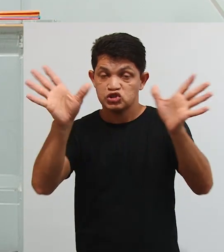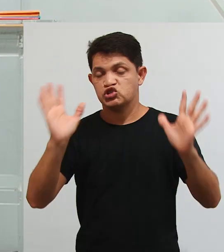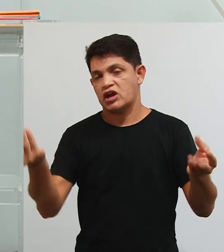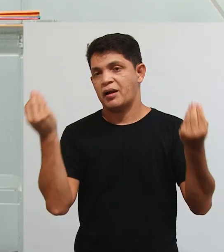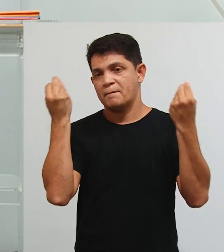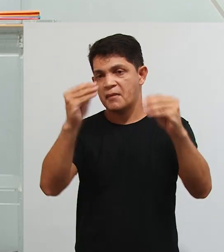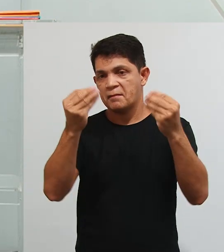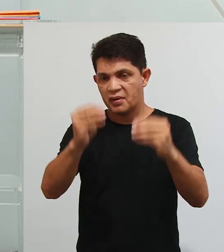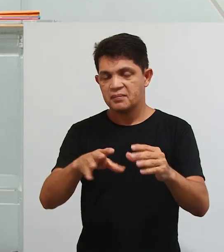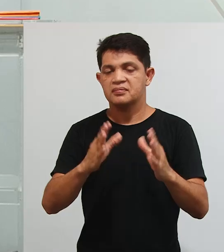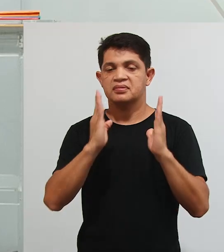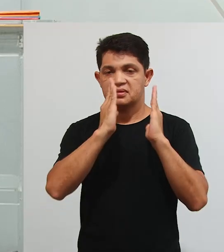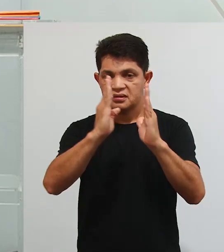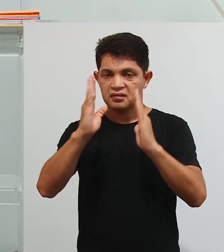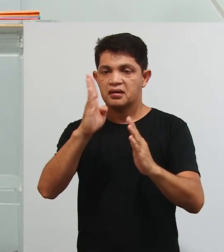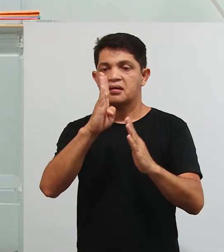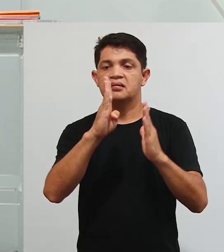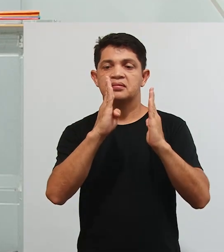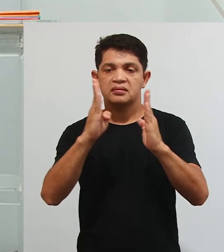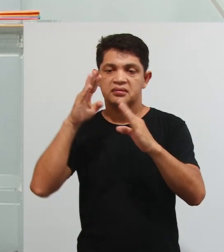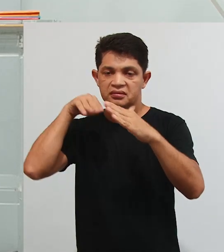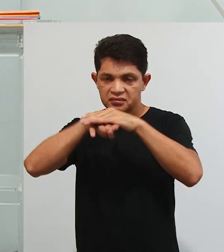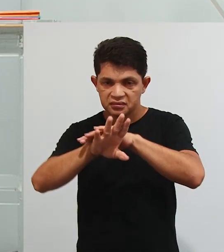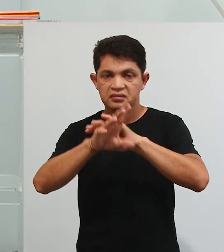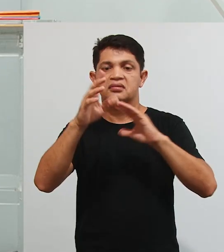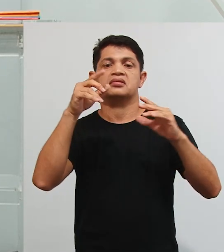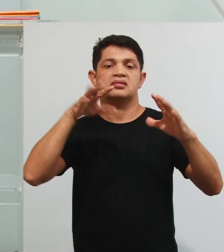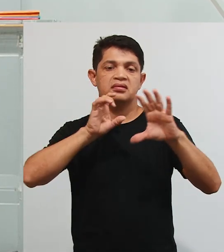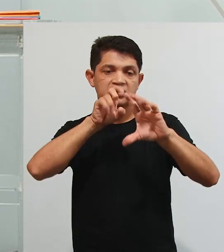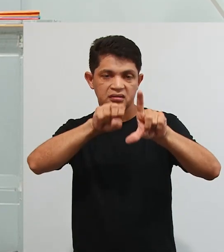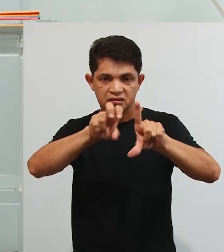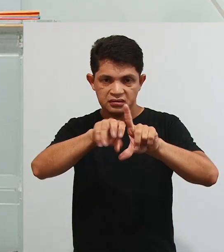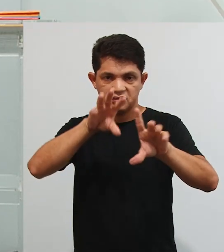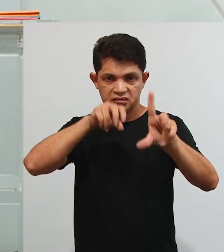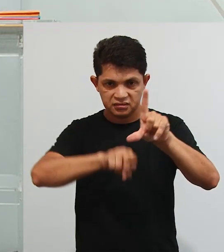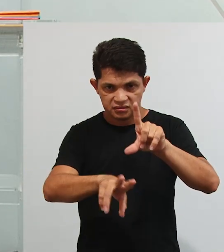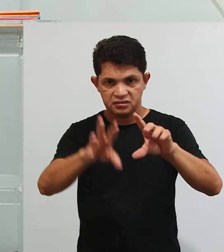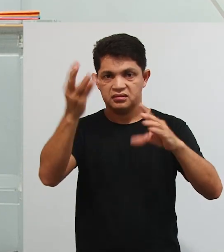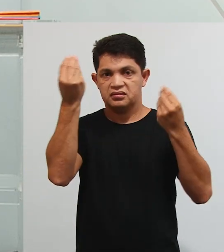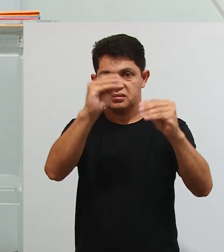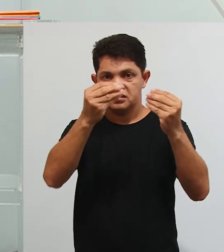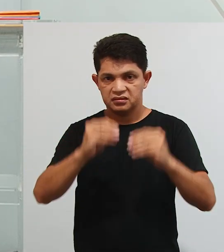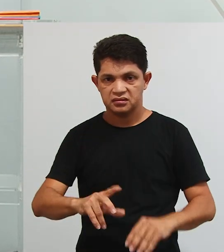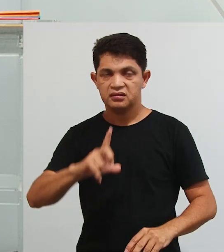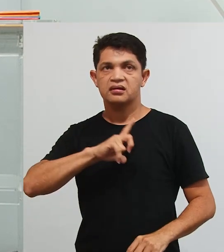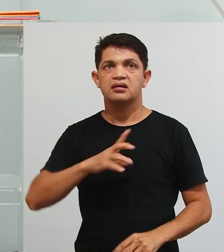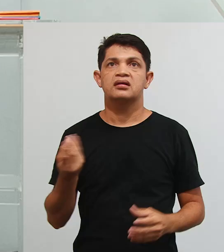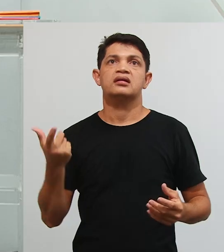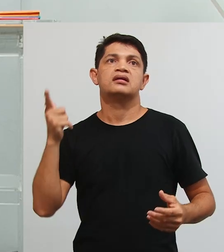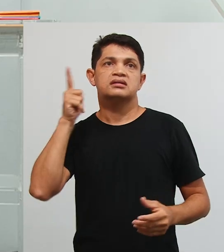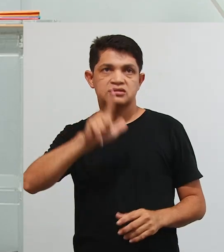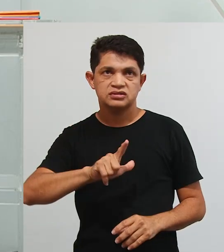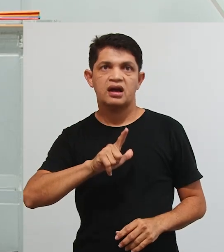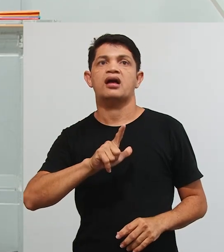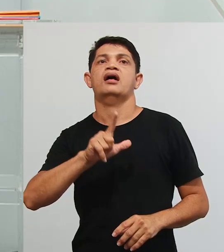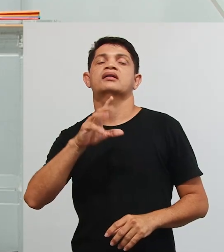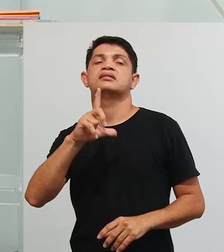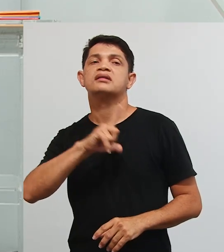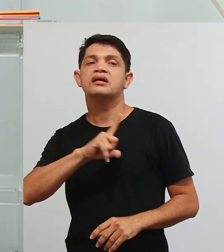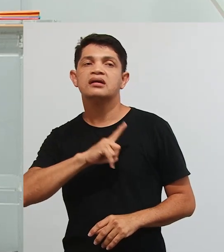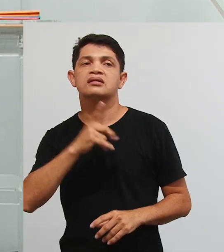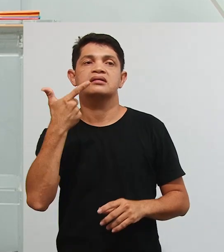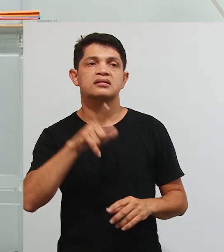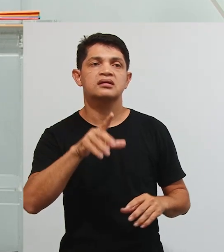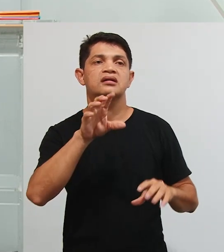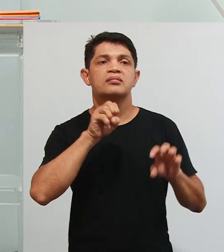ambiente virtual, na biblioteca digital. Então acesse, aprofunde-se, inicie um diálogo com o seu possível orientador. Professora,